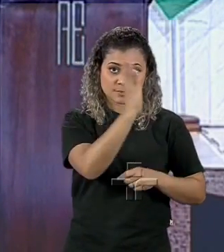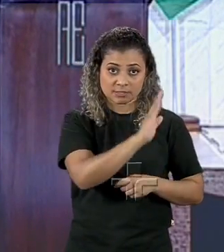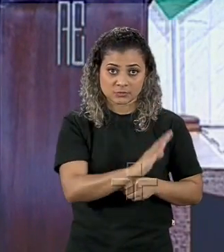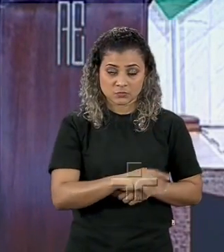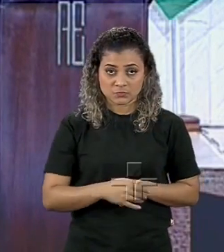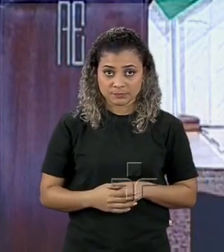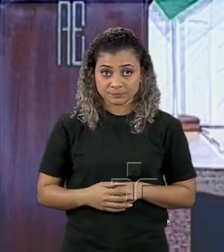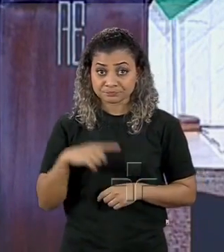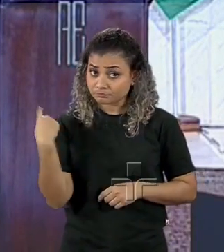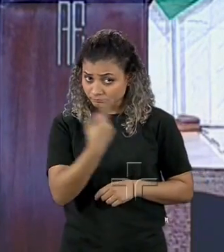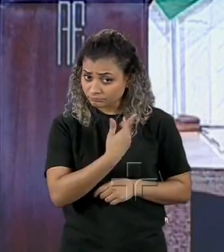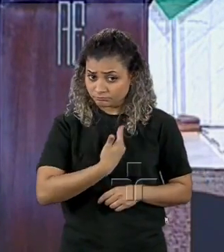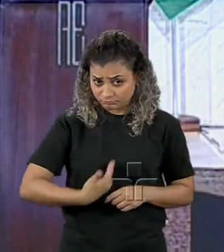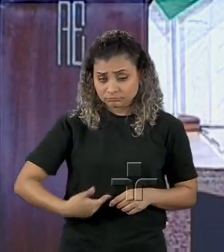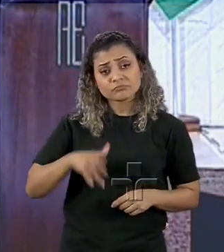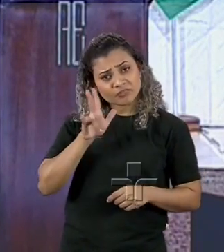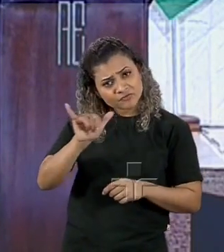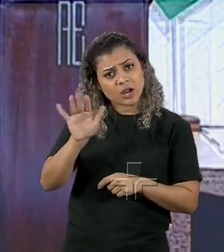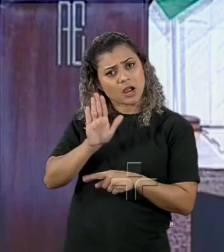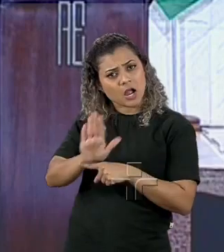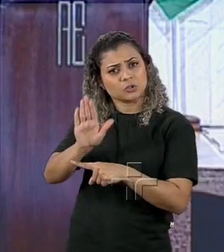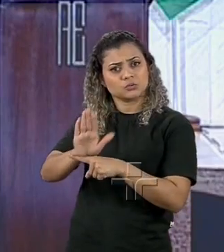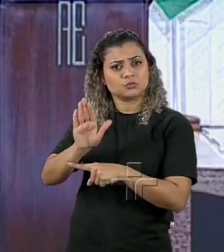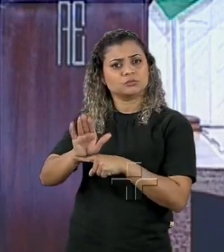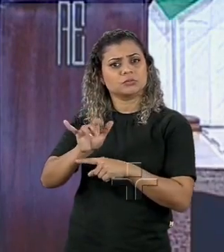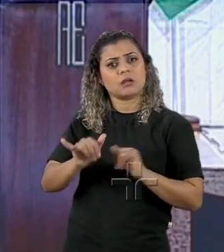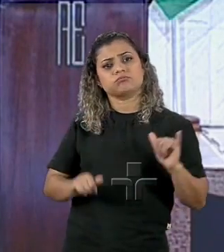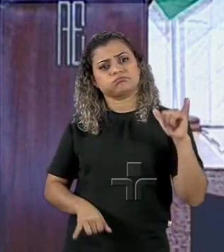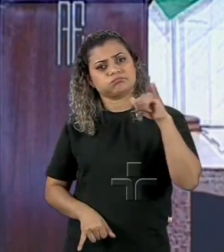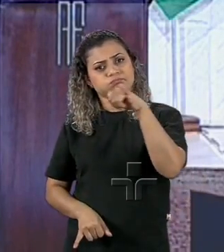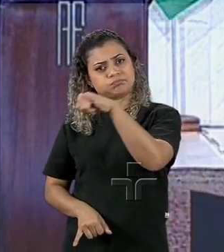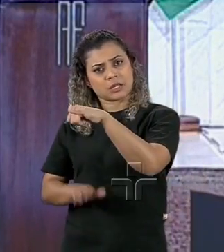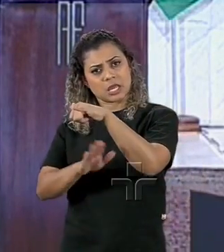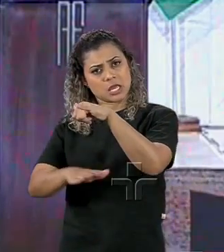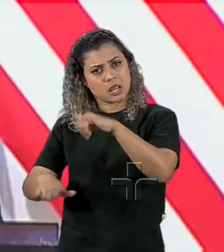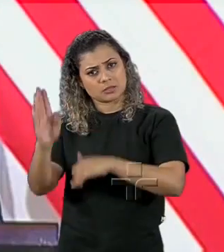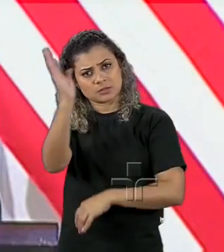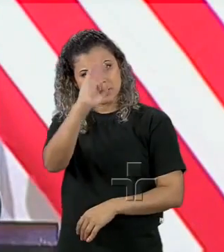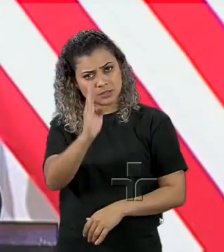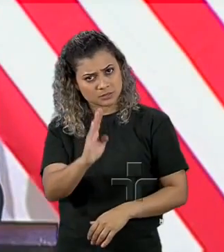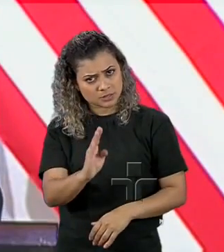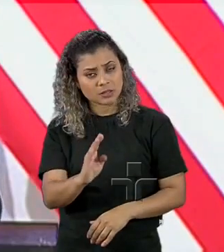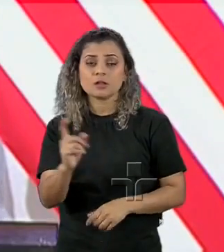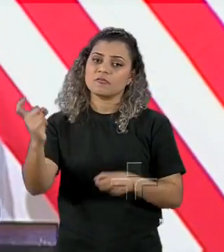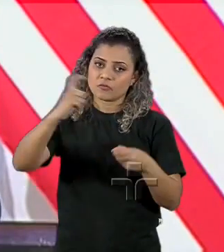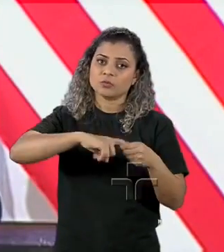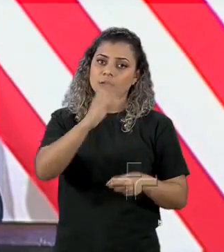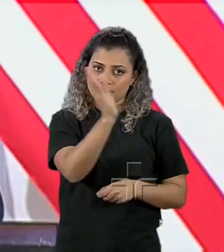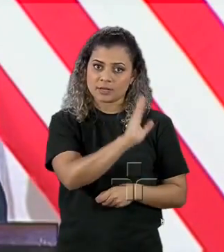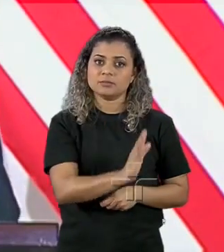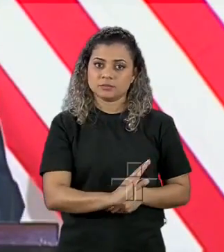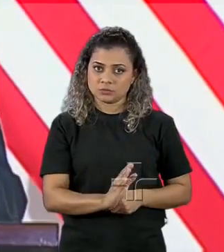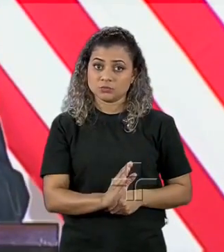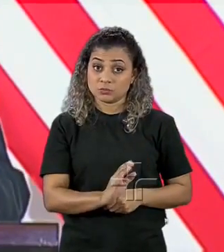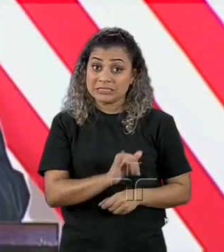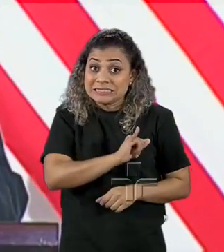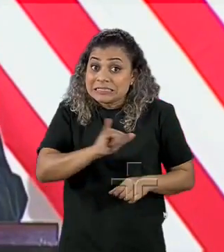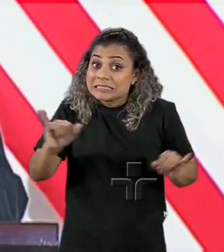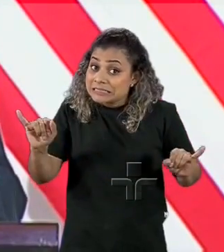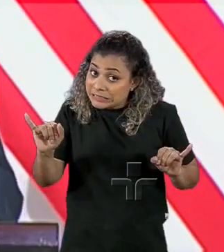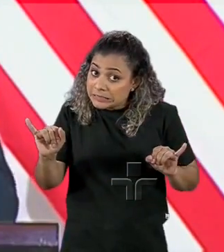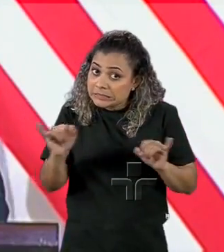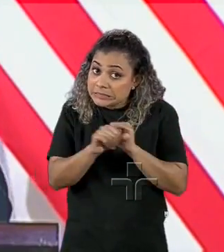está pronto a colaborar no transporte dos menores brasileiros de volta ao Brasil, se